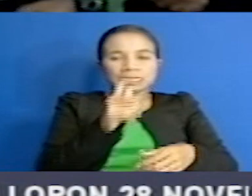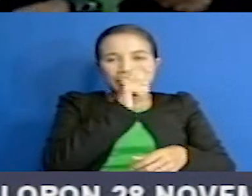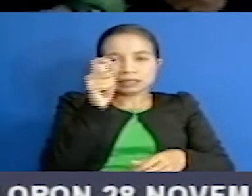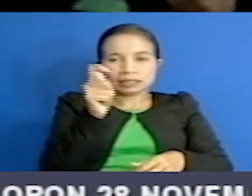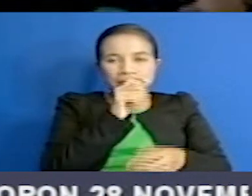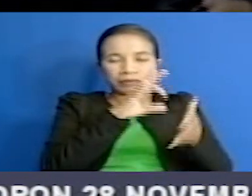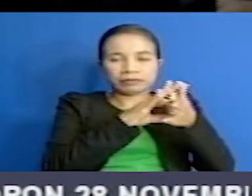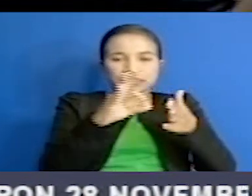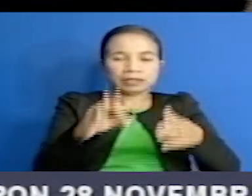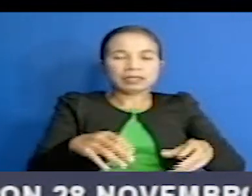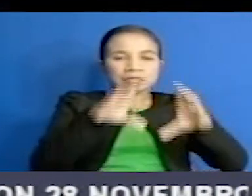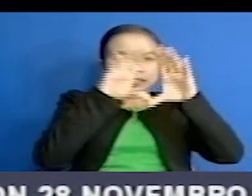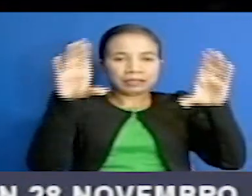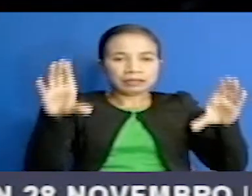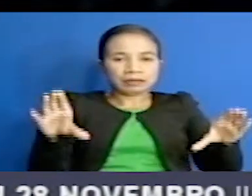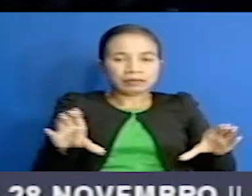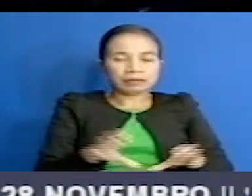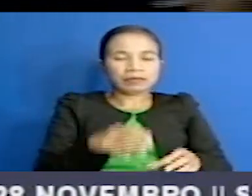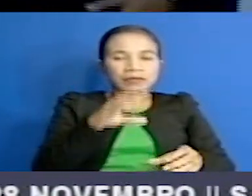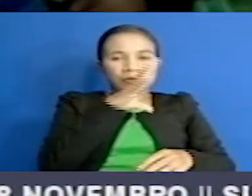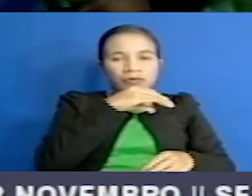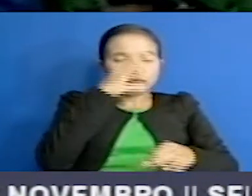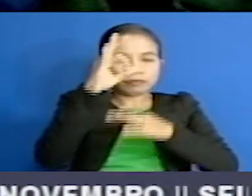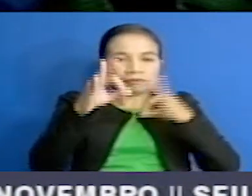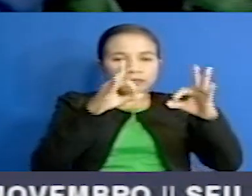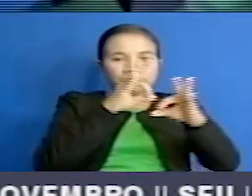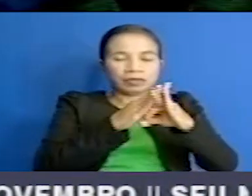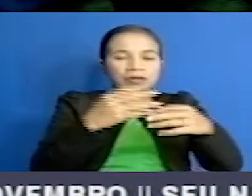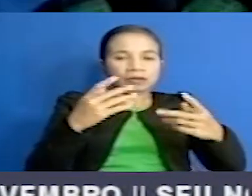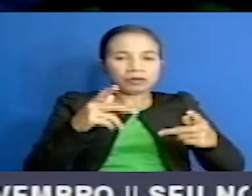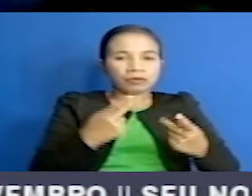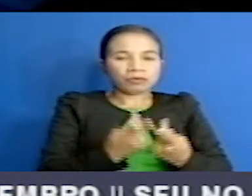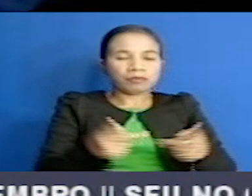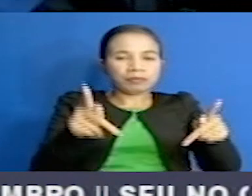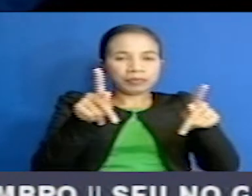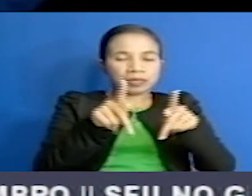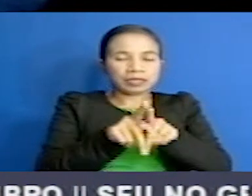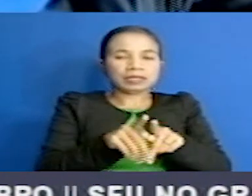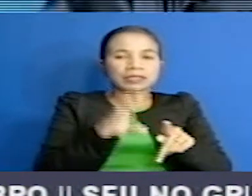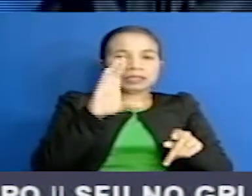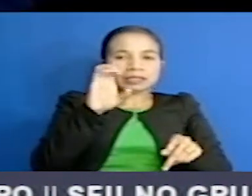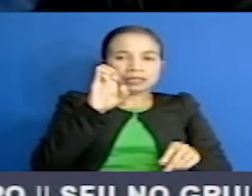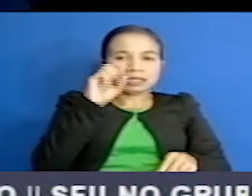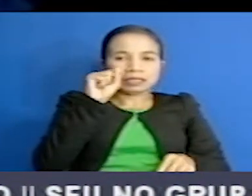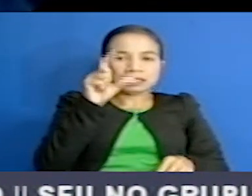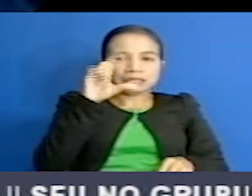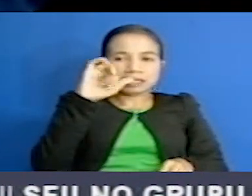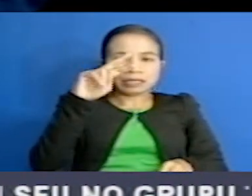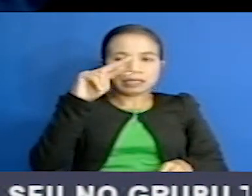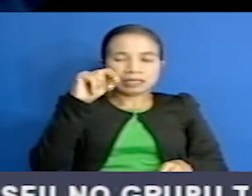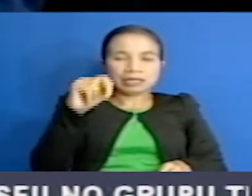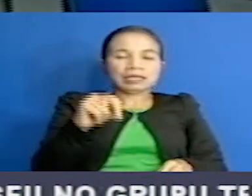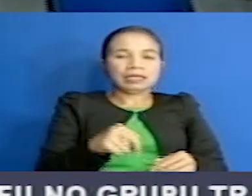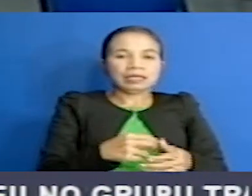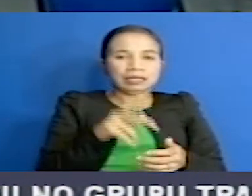terça-feira certificado na confiança da companhia Ceslin, sociedade anônima, ou